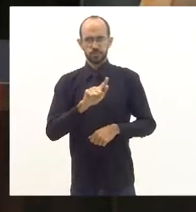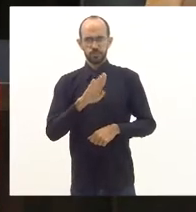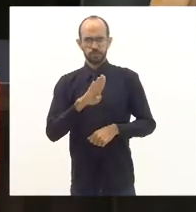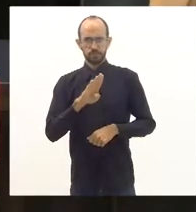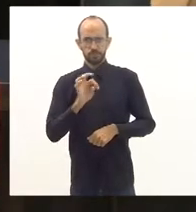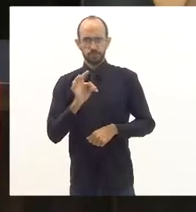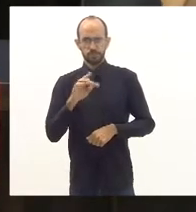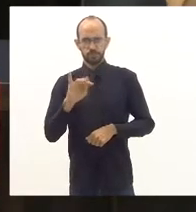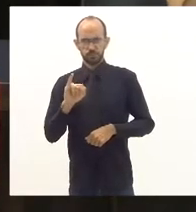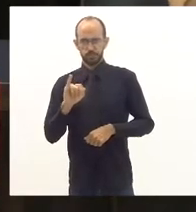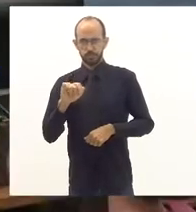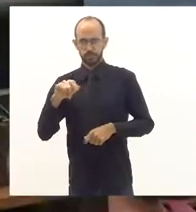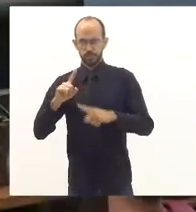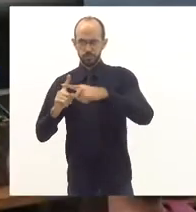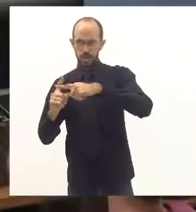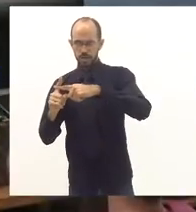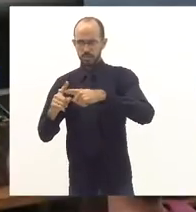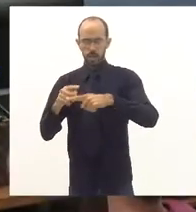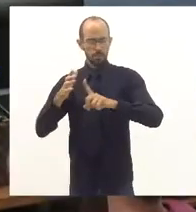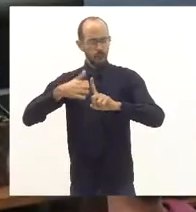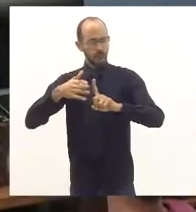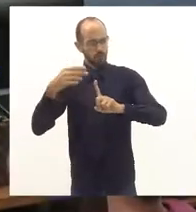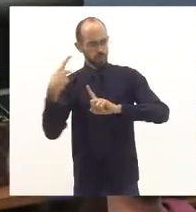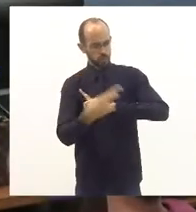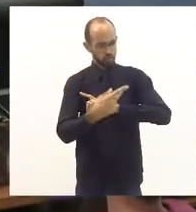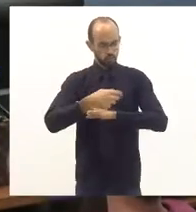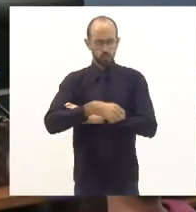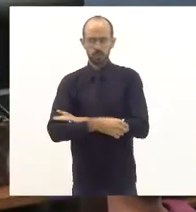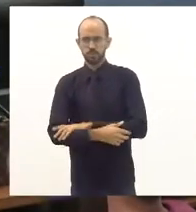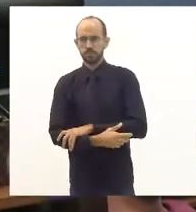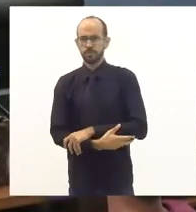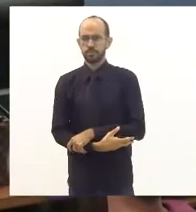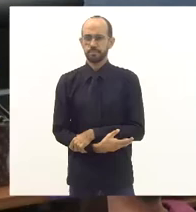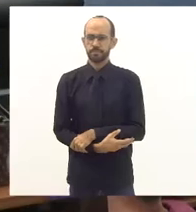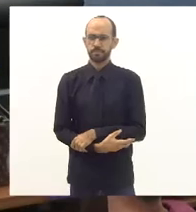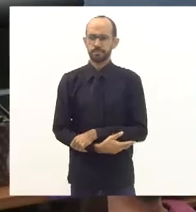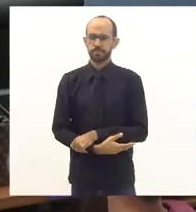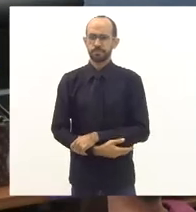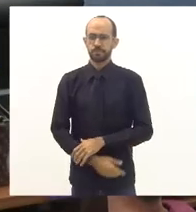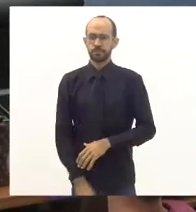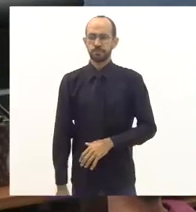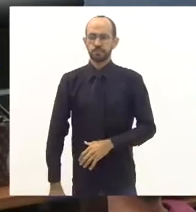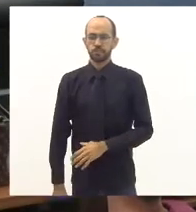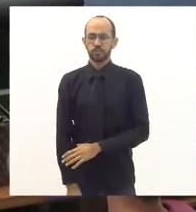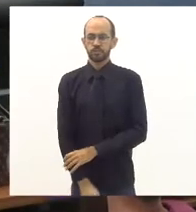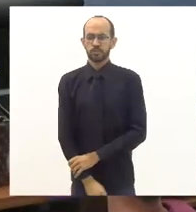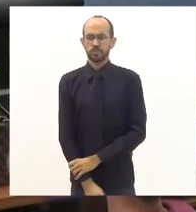palavra é e será sempre sua.